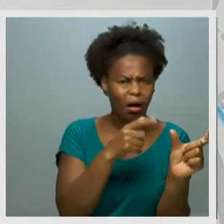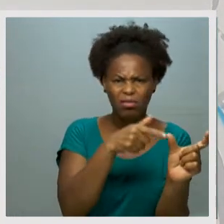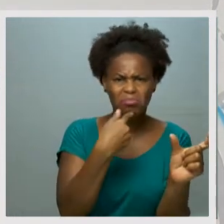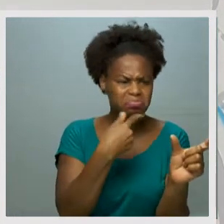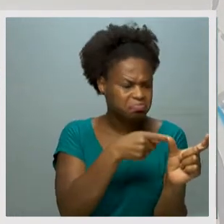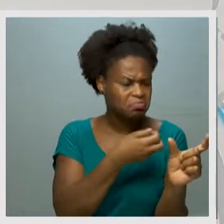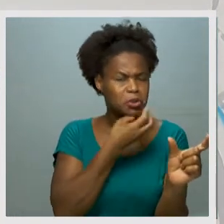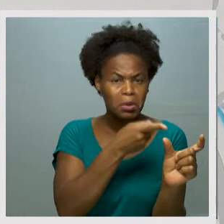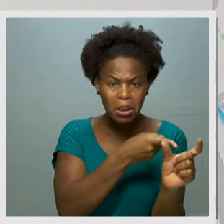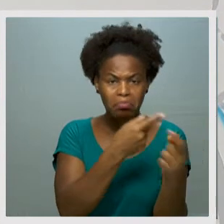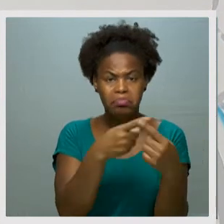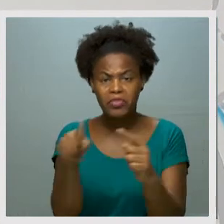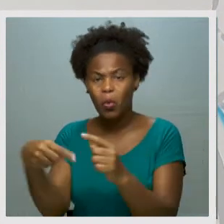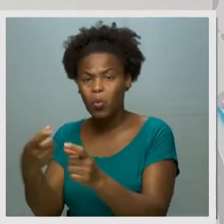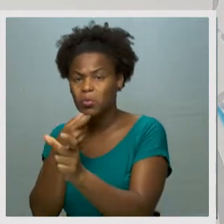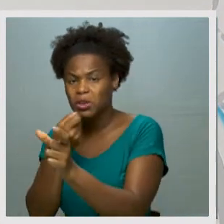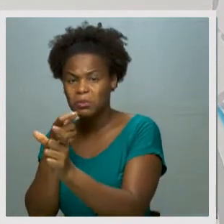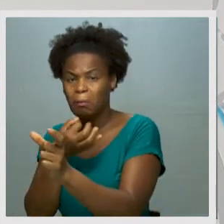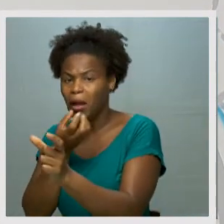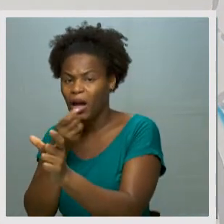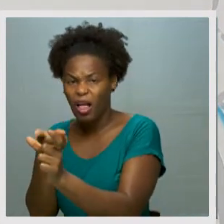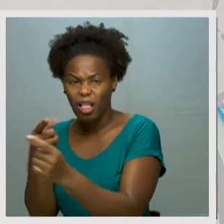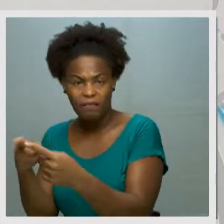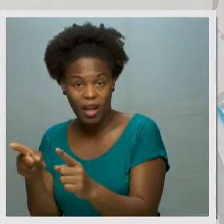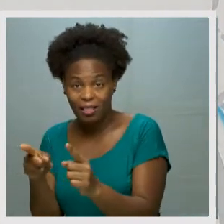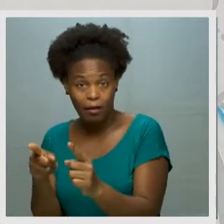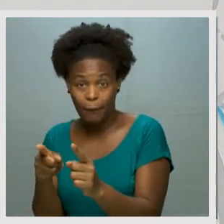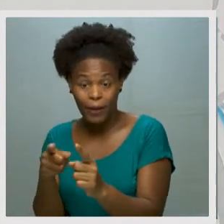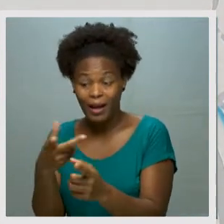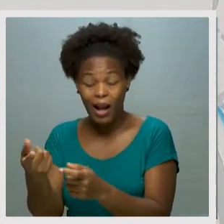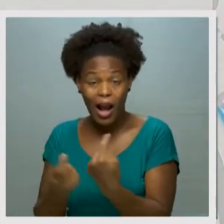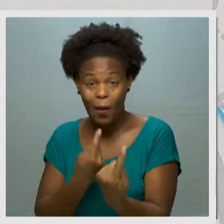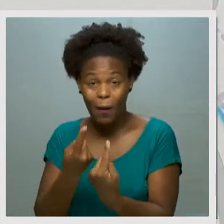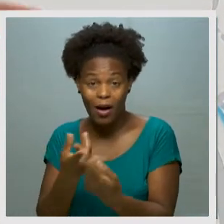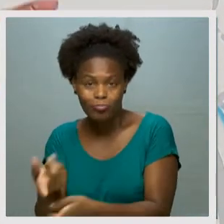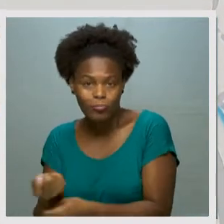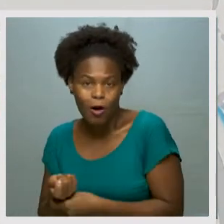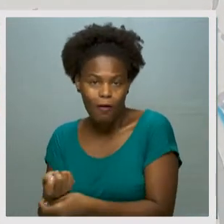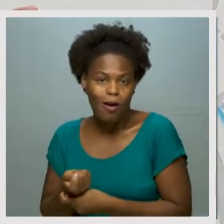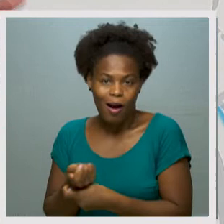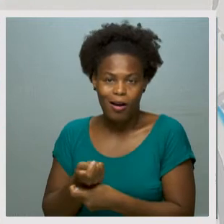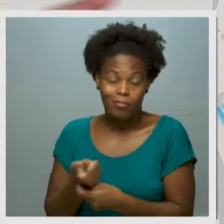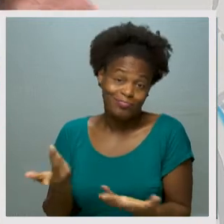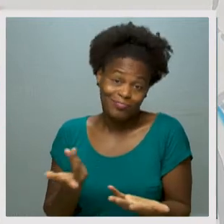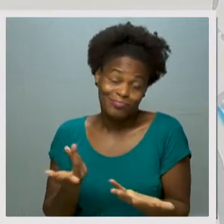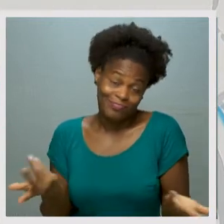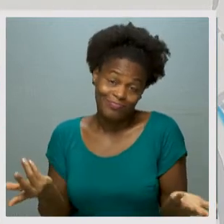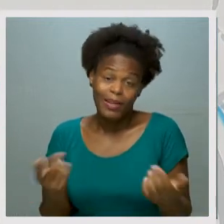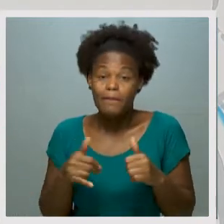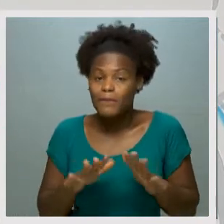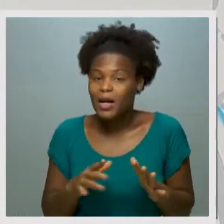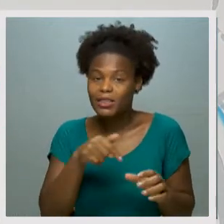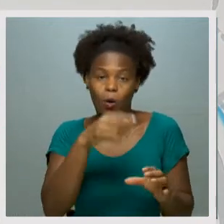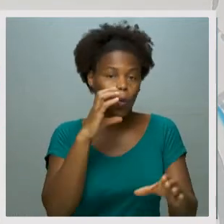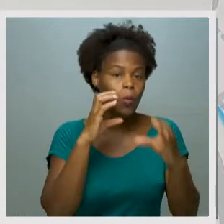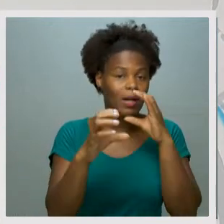interpretar da sua forma. Como se costuma dizer, cada um vai puxar, digamos assim, a brasa para a sua, exatamente, para a sua sardinha.